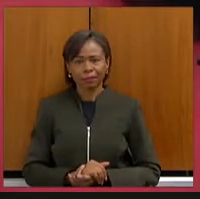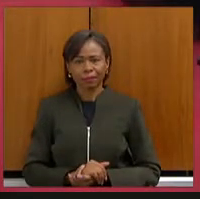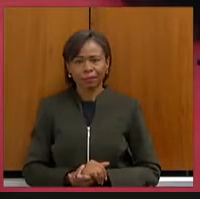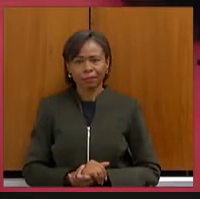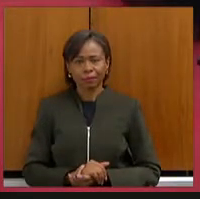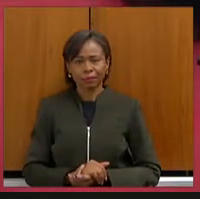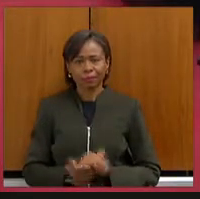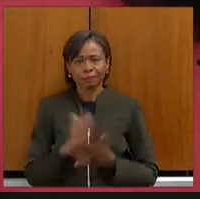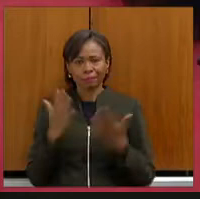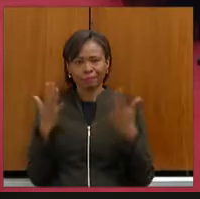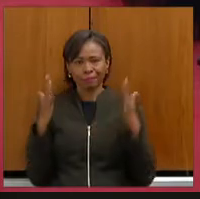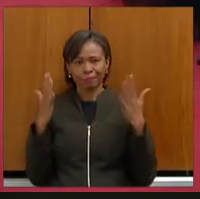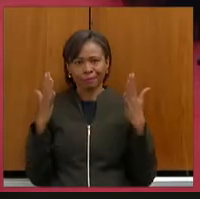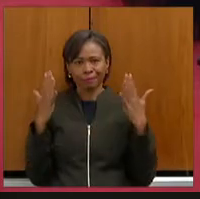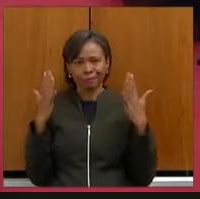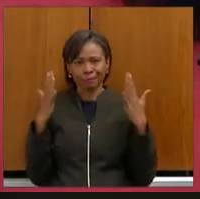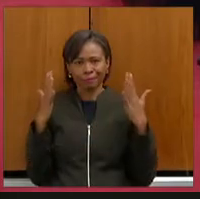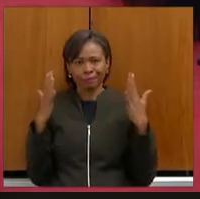E aí